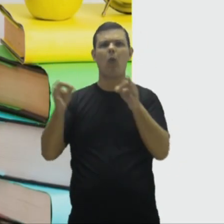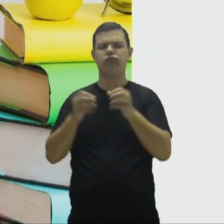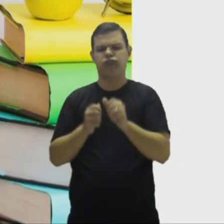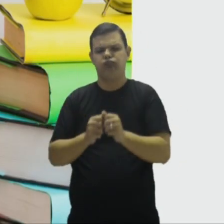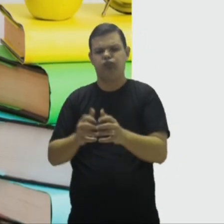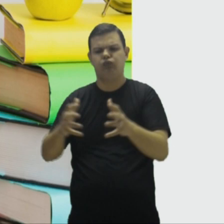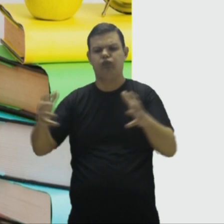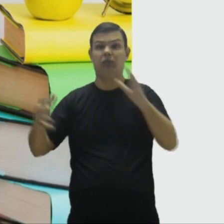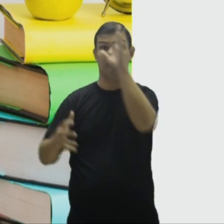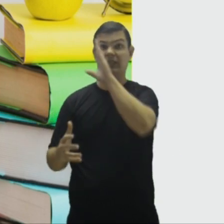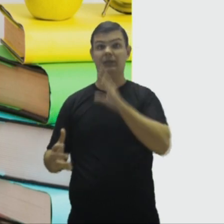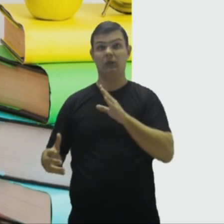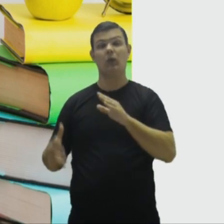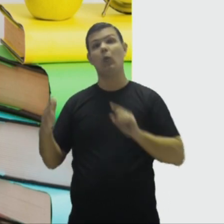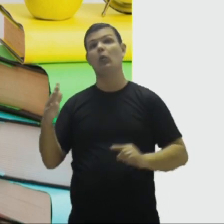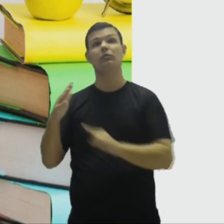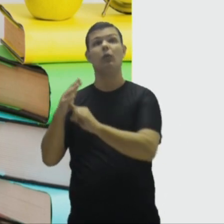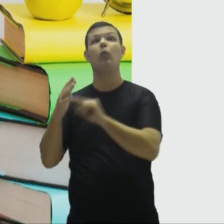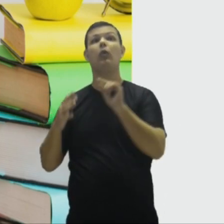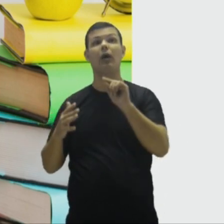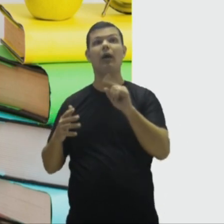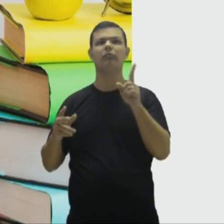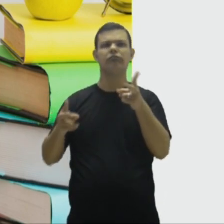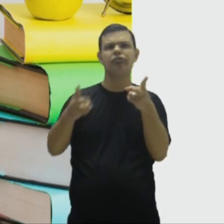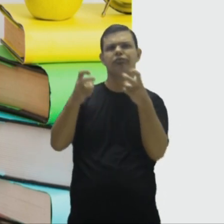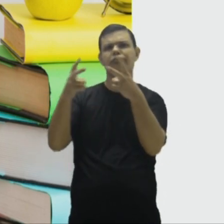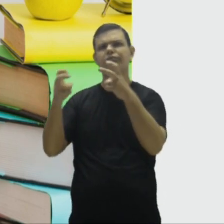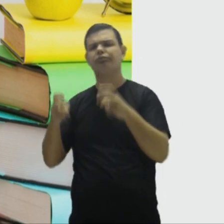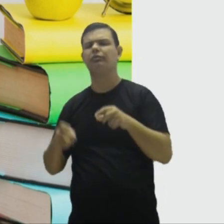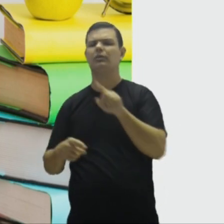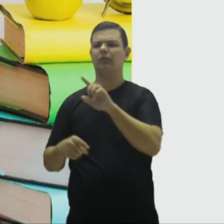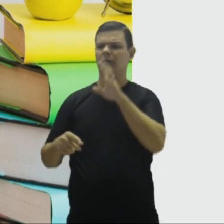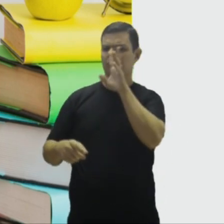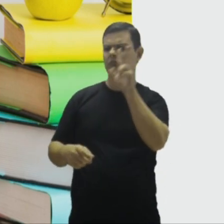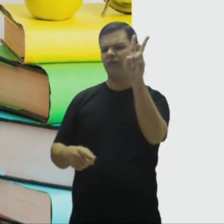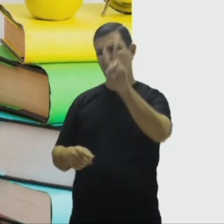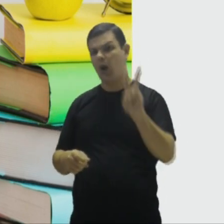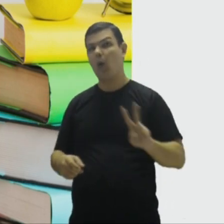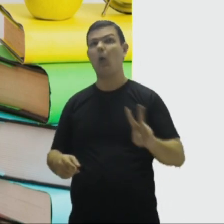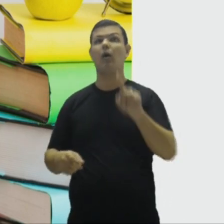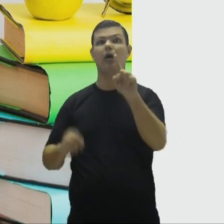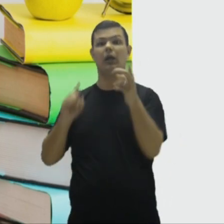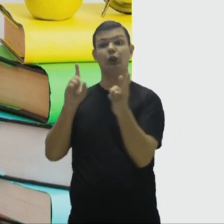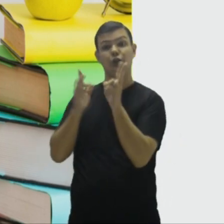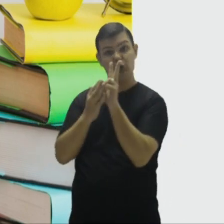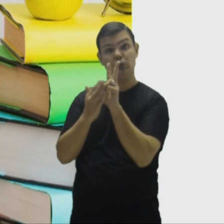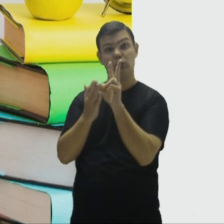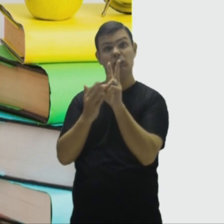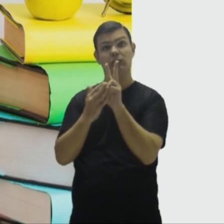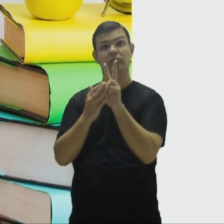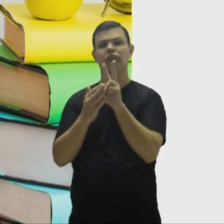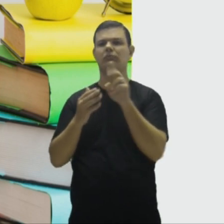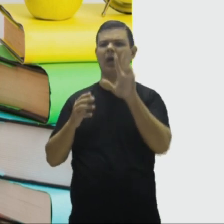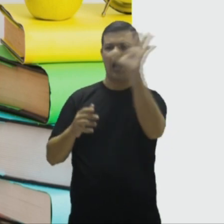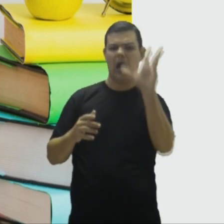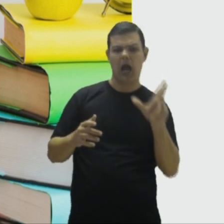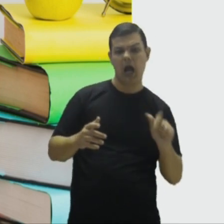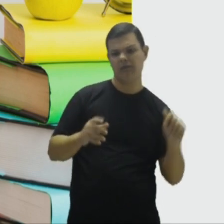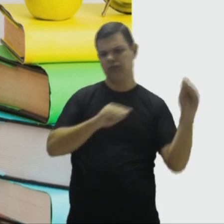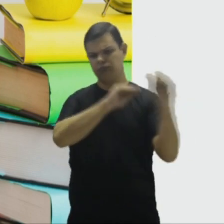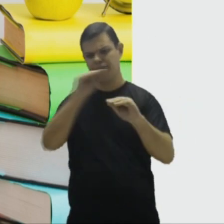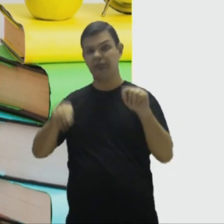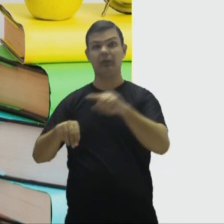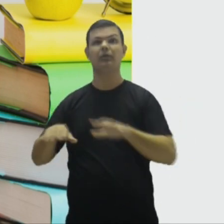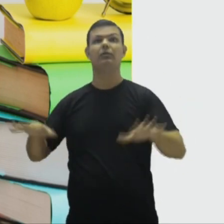Brasil. Nosso objetivo hoje é identificar e valorizar o papel dos povos indígenas e africanos na formação do